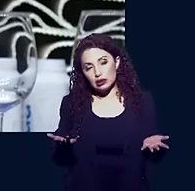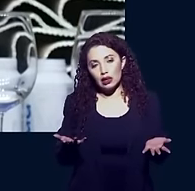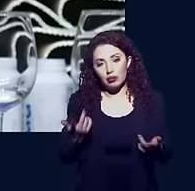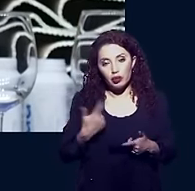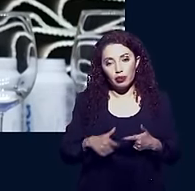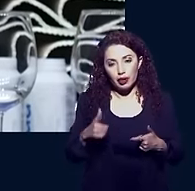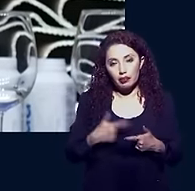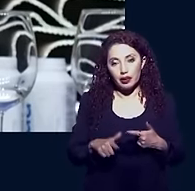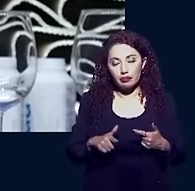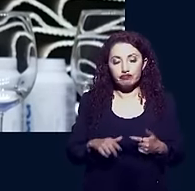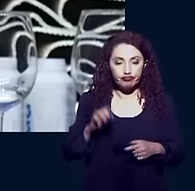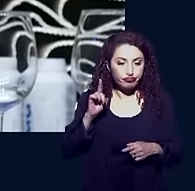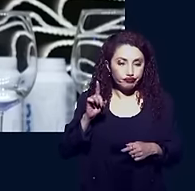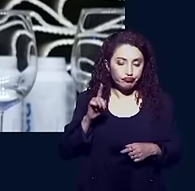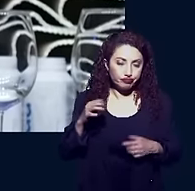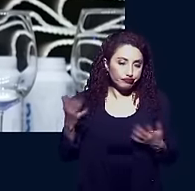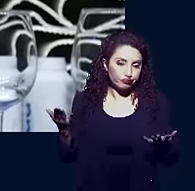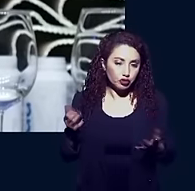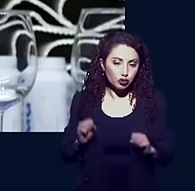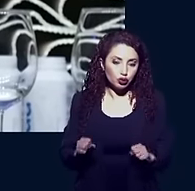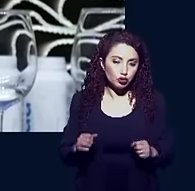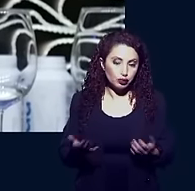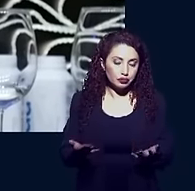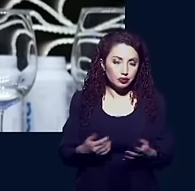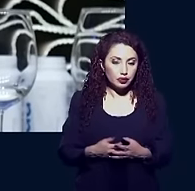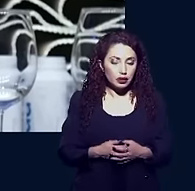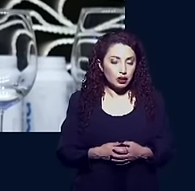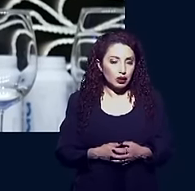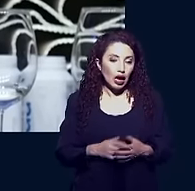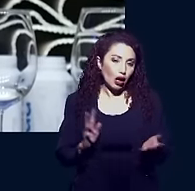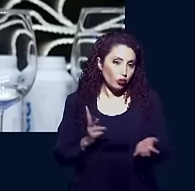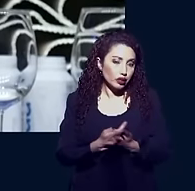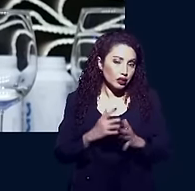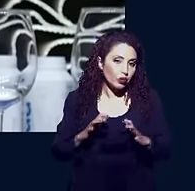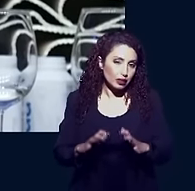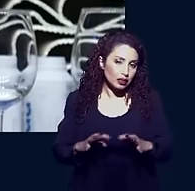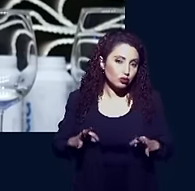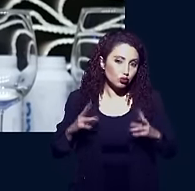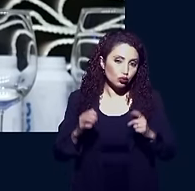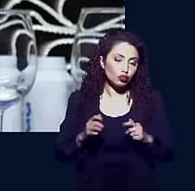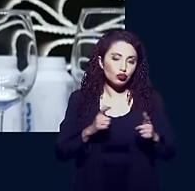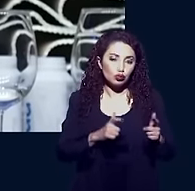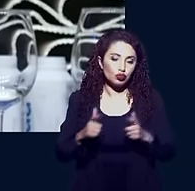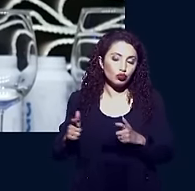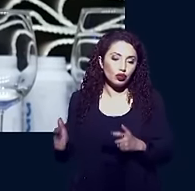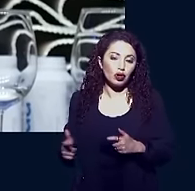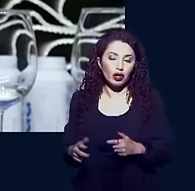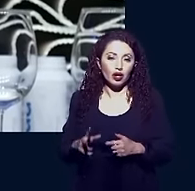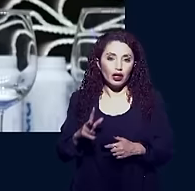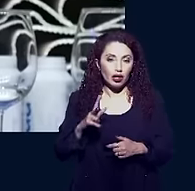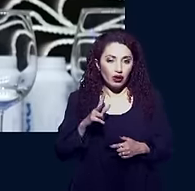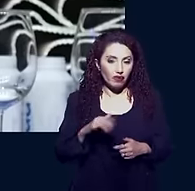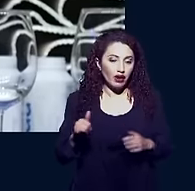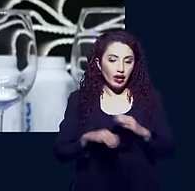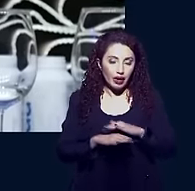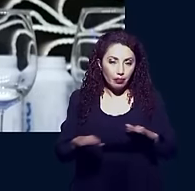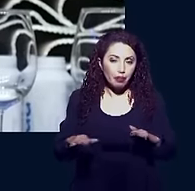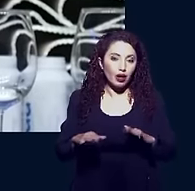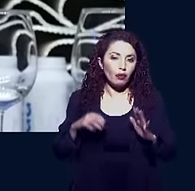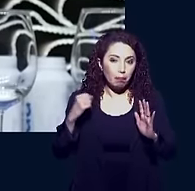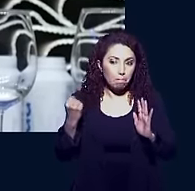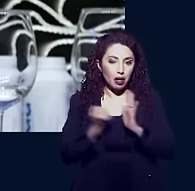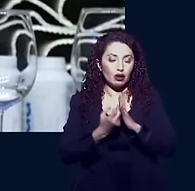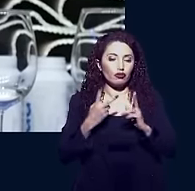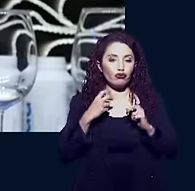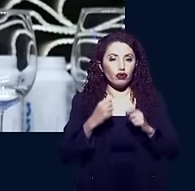ano que vem mas eu acho que é a combinação que aconteceu mais em todo lugar que é vai acabar o grosso do impacto da política fiscal